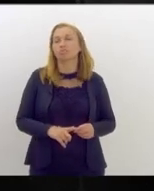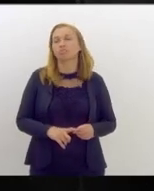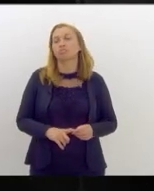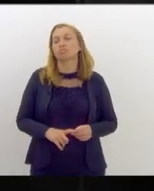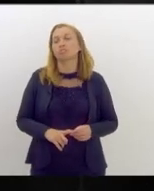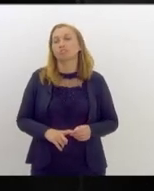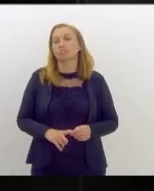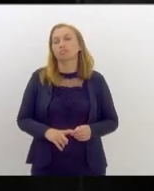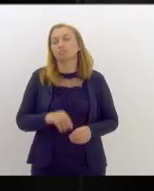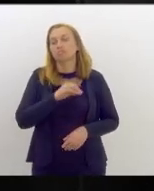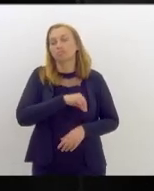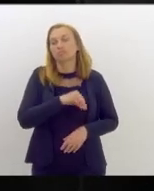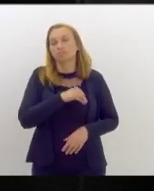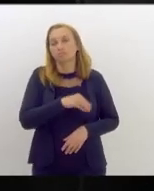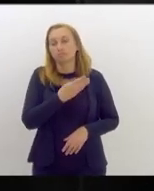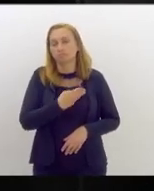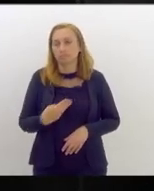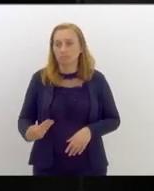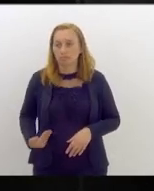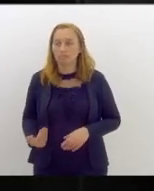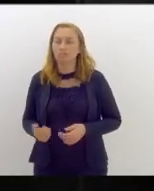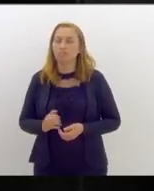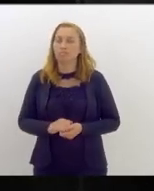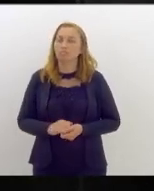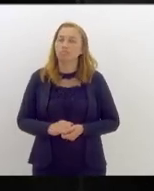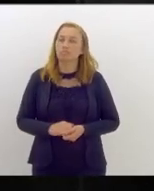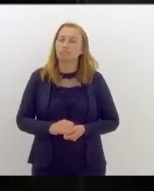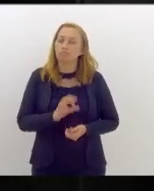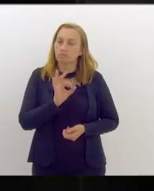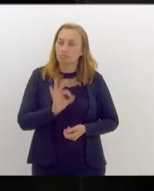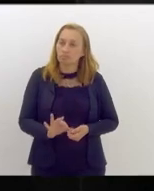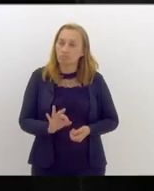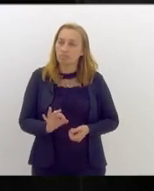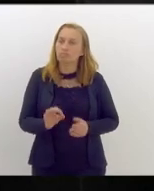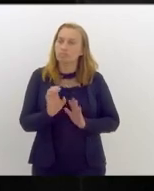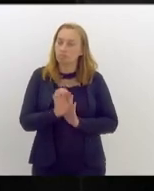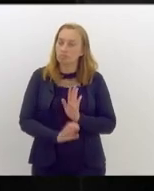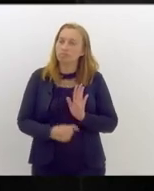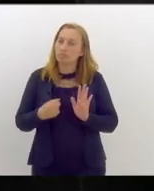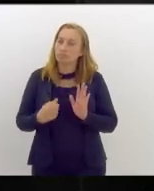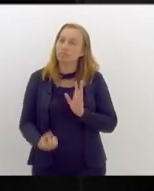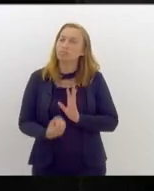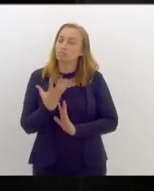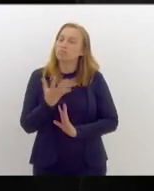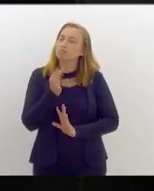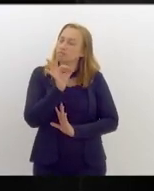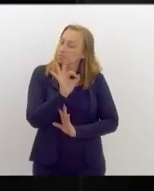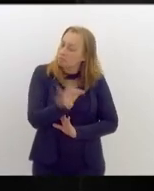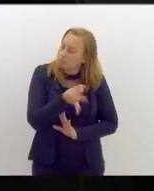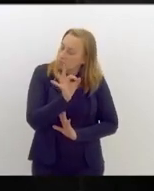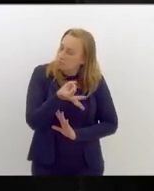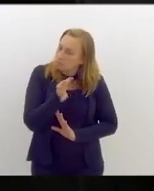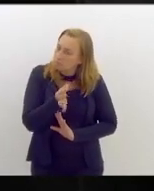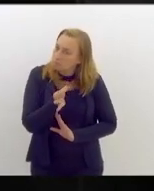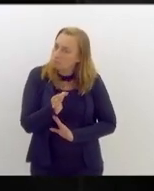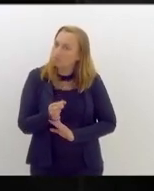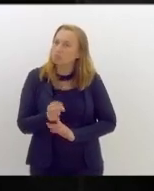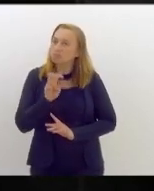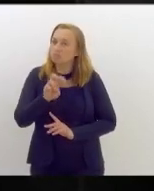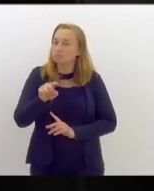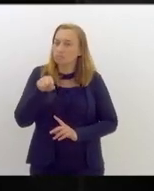e difícil ganhar dois secretários Na minha opinião e medo que eu já vou fazer tem que ser exatamente Os